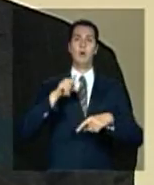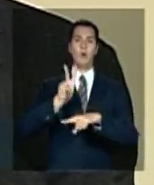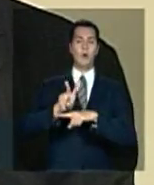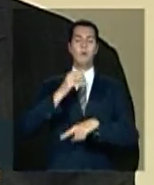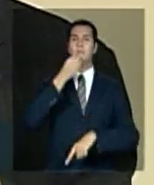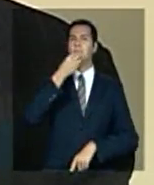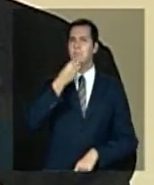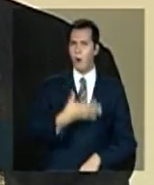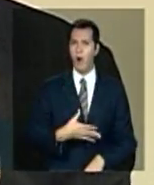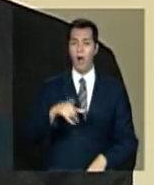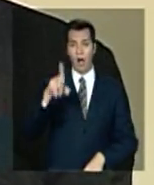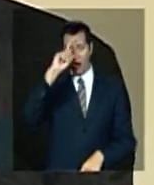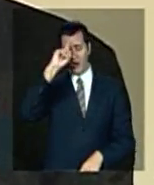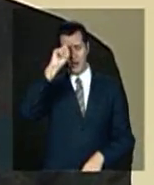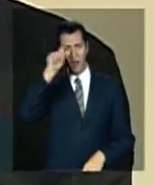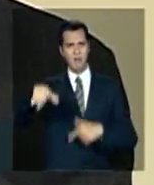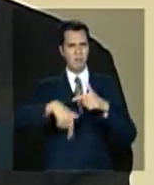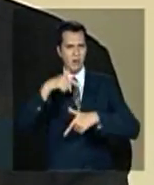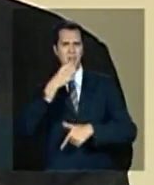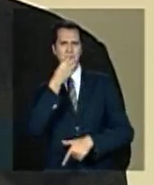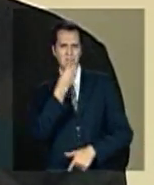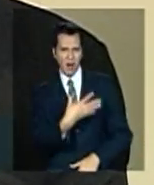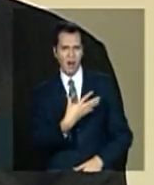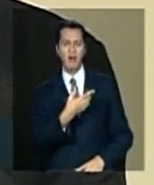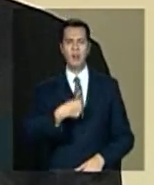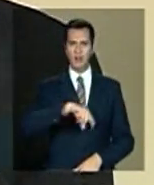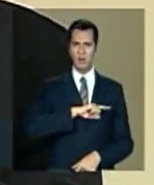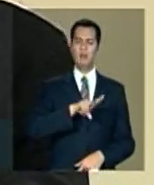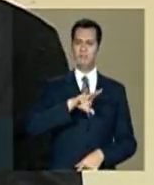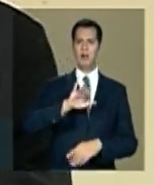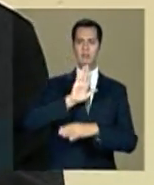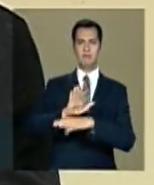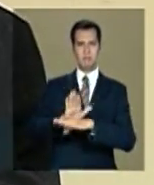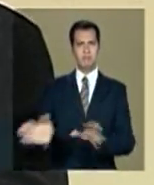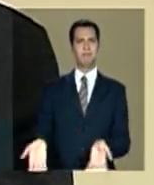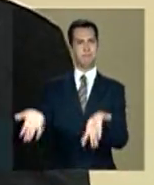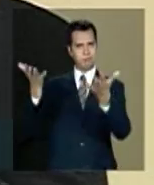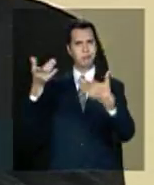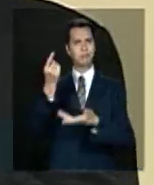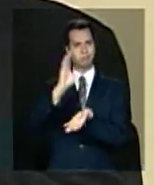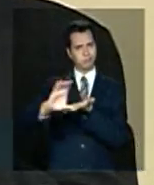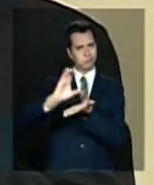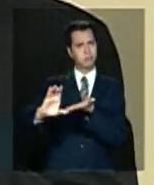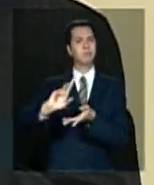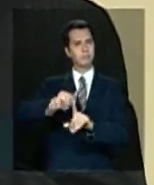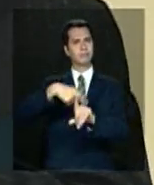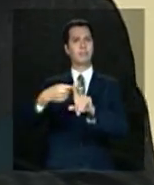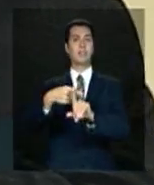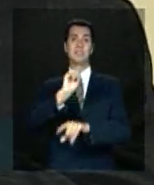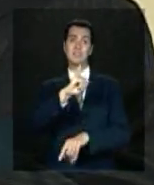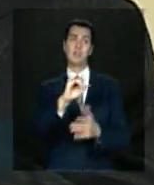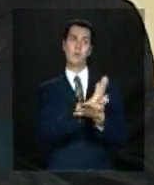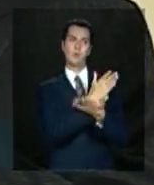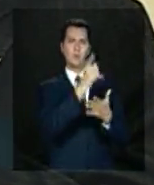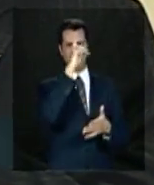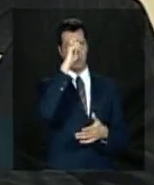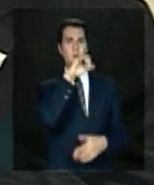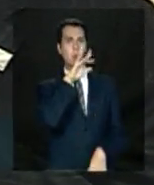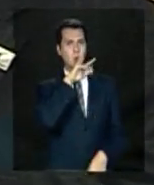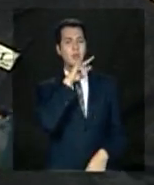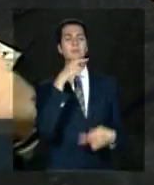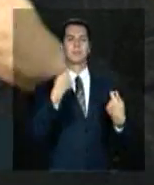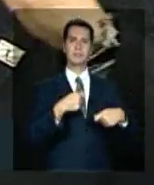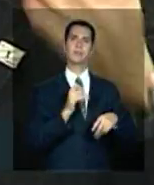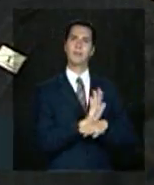premiadas e reconhecidas receber mais incentivo financeiro aonde tem regularidades e o que nós precisamos melhorar